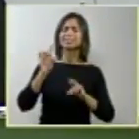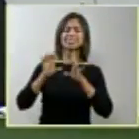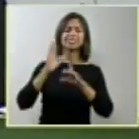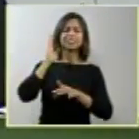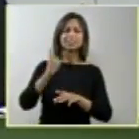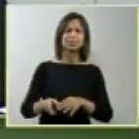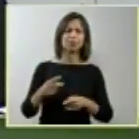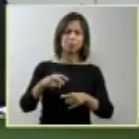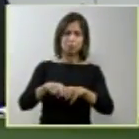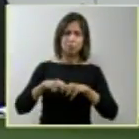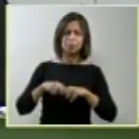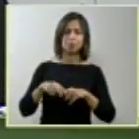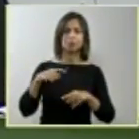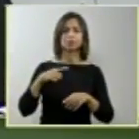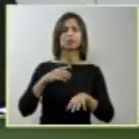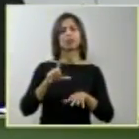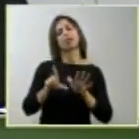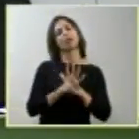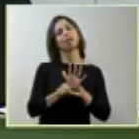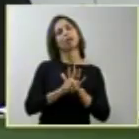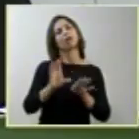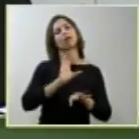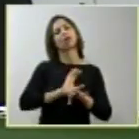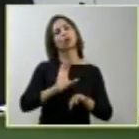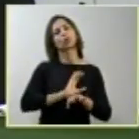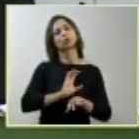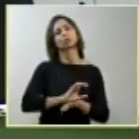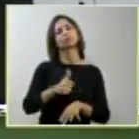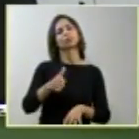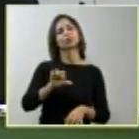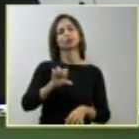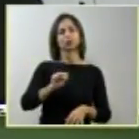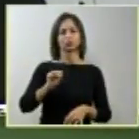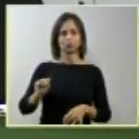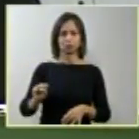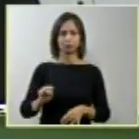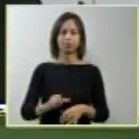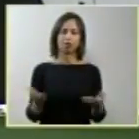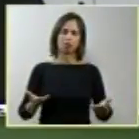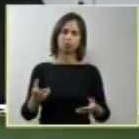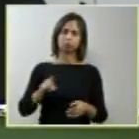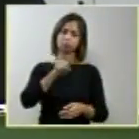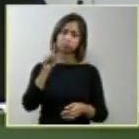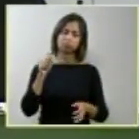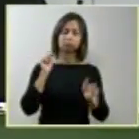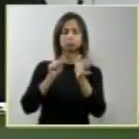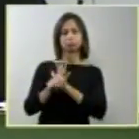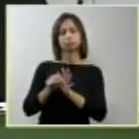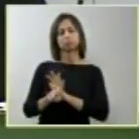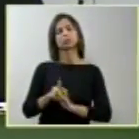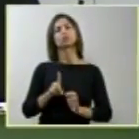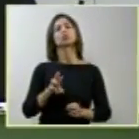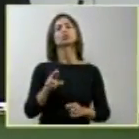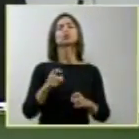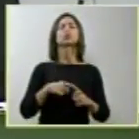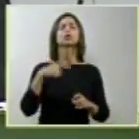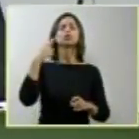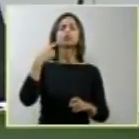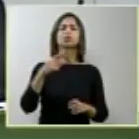pelo Constituinte de 1988. Vamos agora aos esclarecimentos. Dr. Luiz Roberto